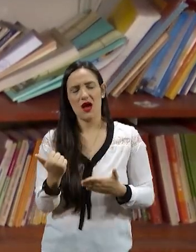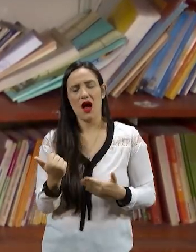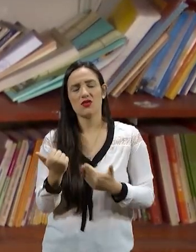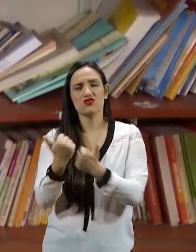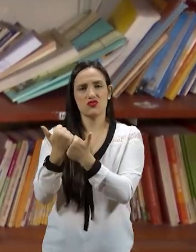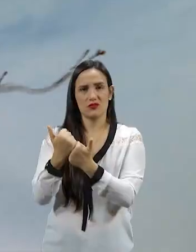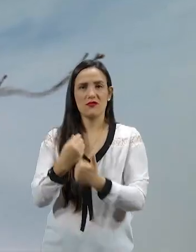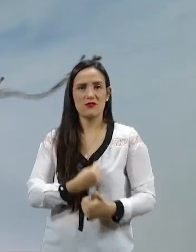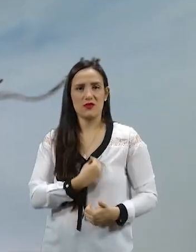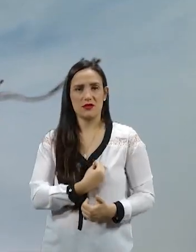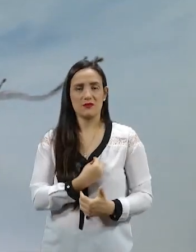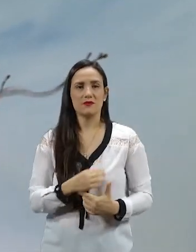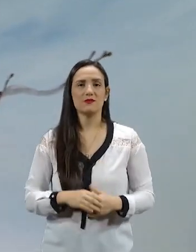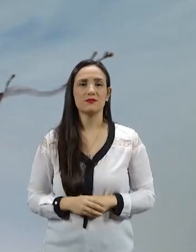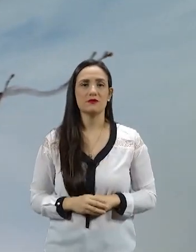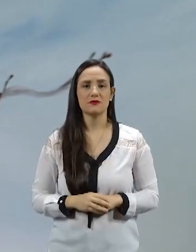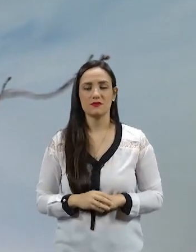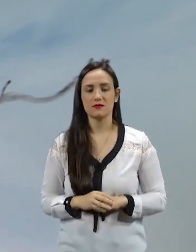vida.